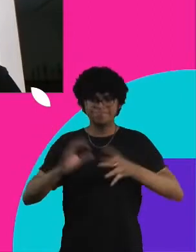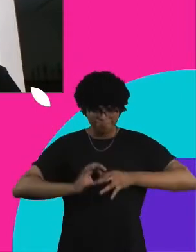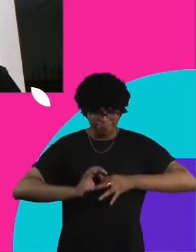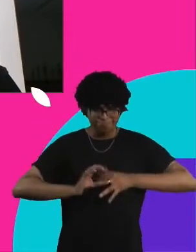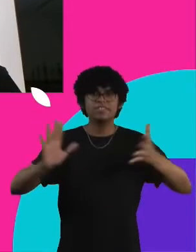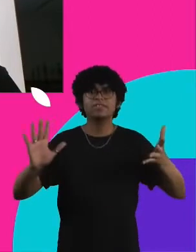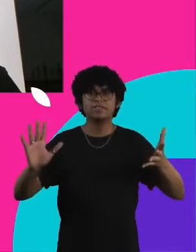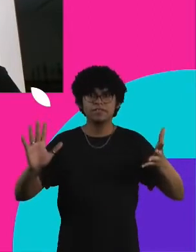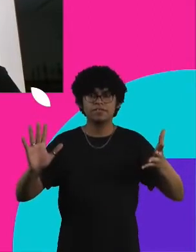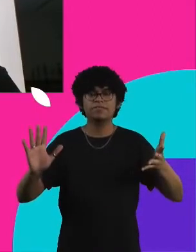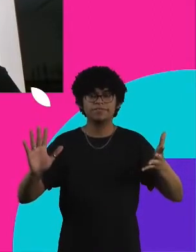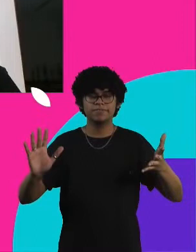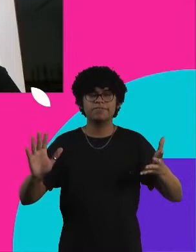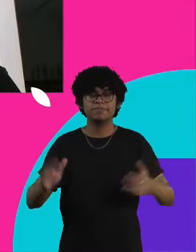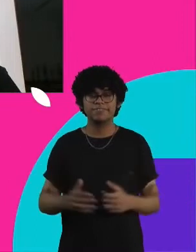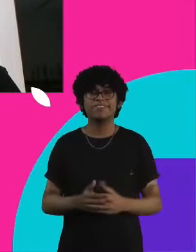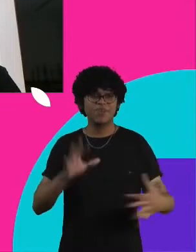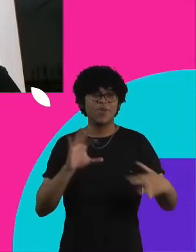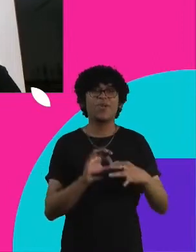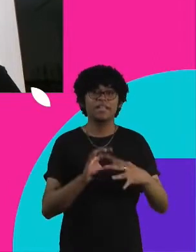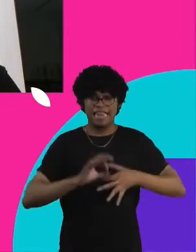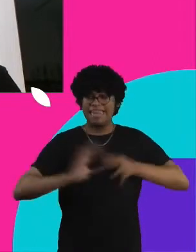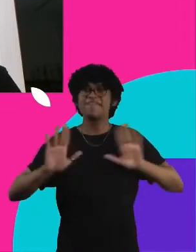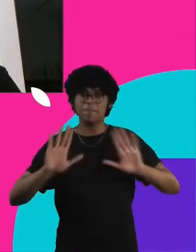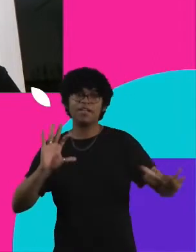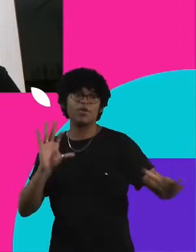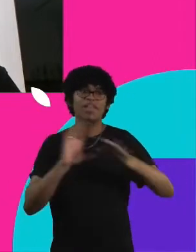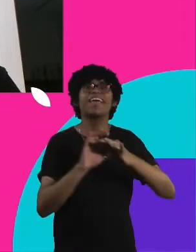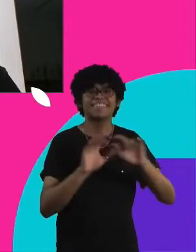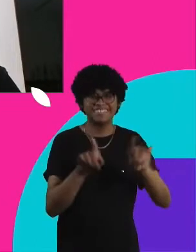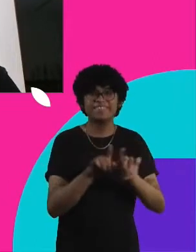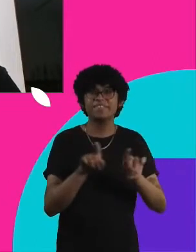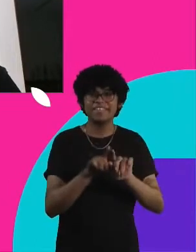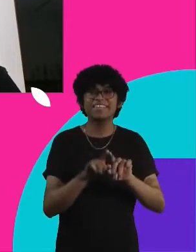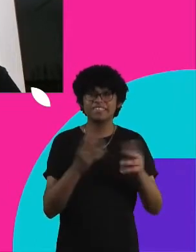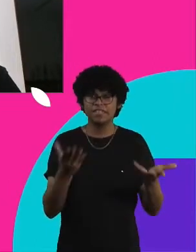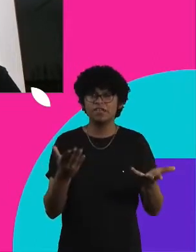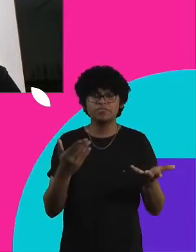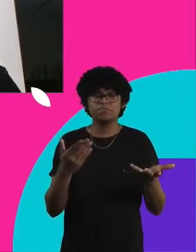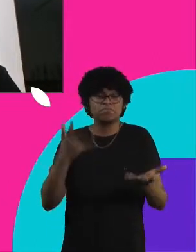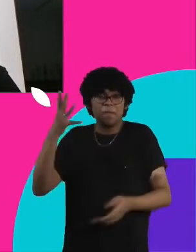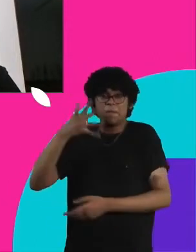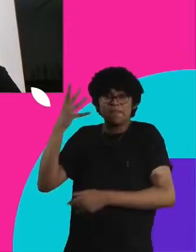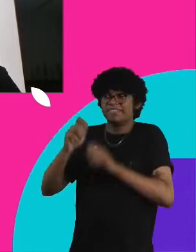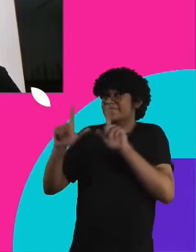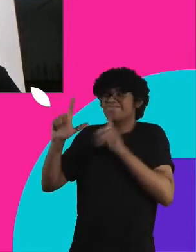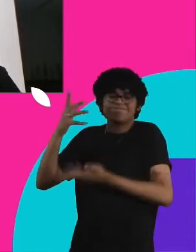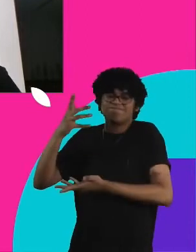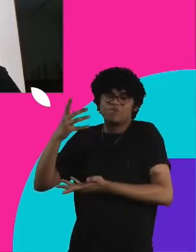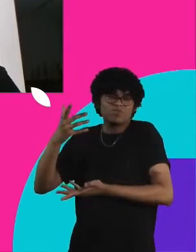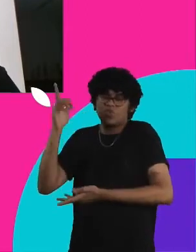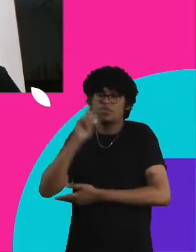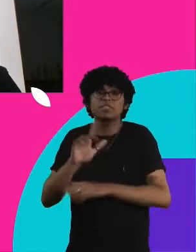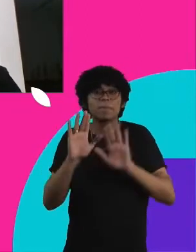tipo de conexão. E eu acho que é isso. Eu não ouvi a apresentação dos demais, infelizmente, que estava.